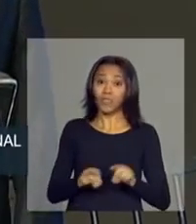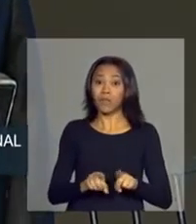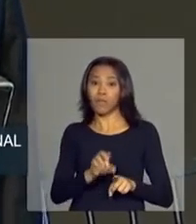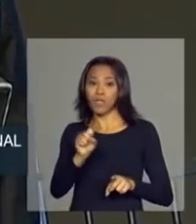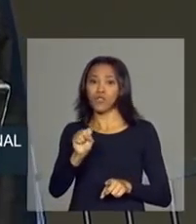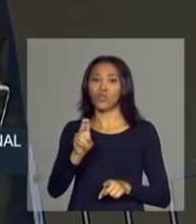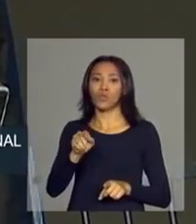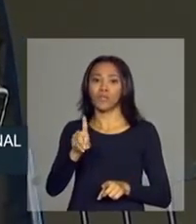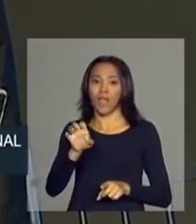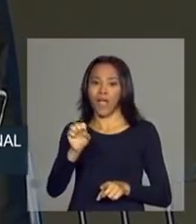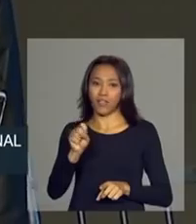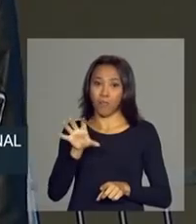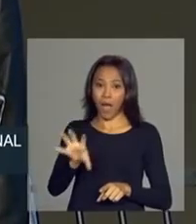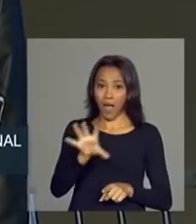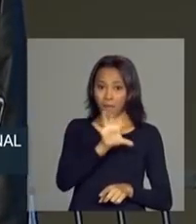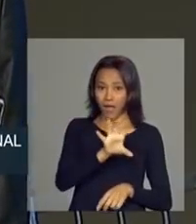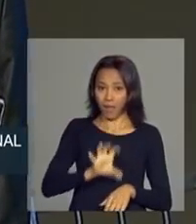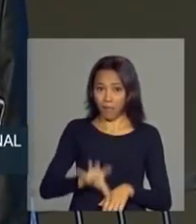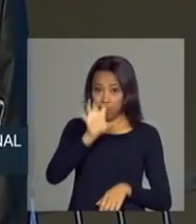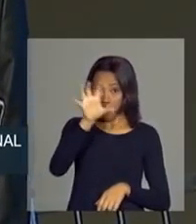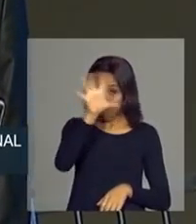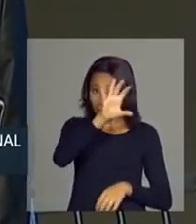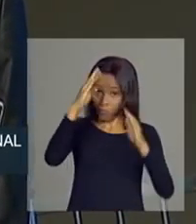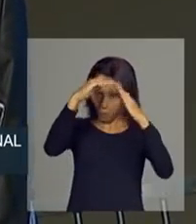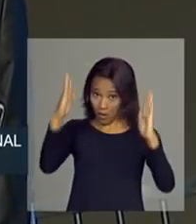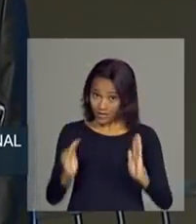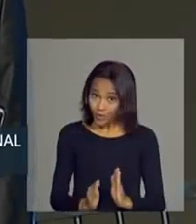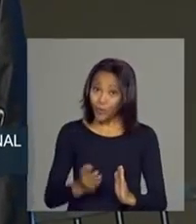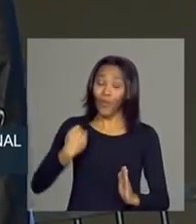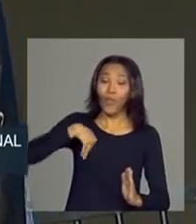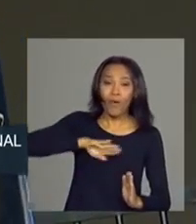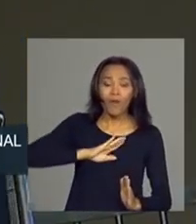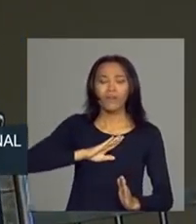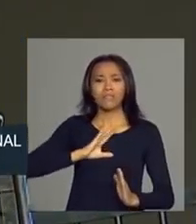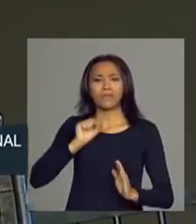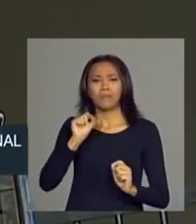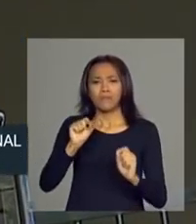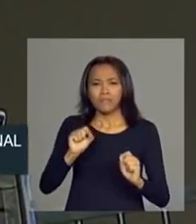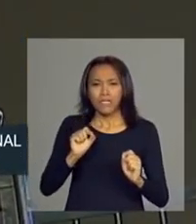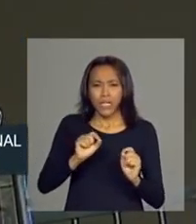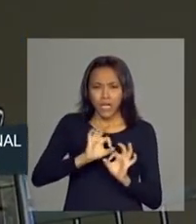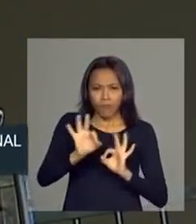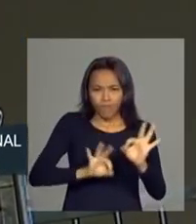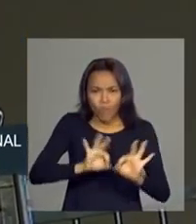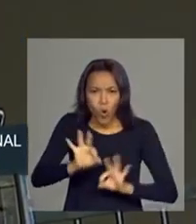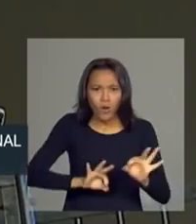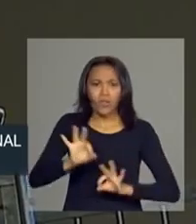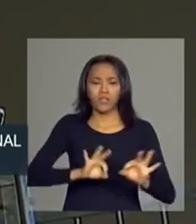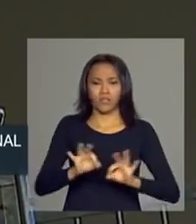pensamento para o Brasil. Vocês do Norte, vocês do Nordeste,